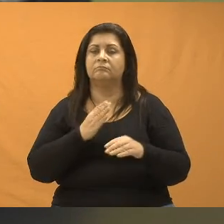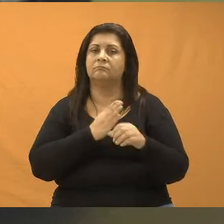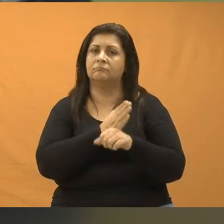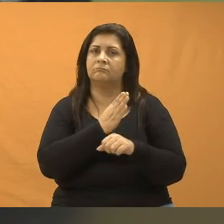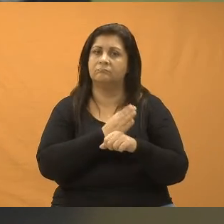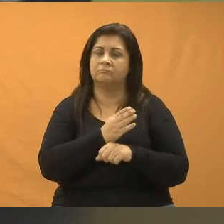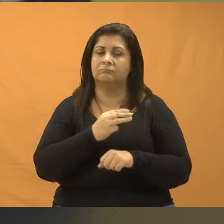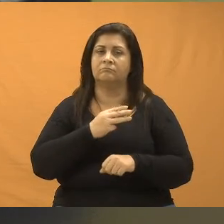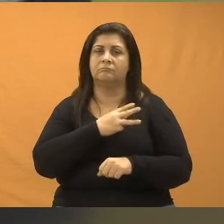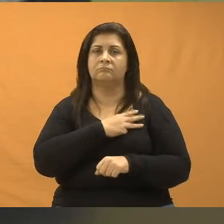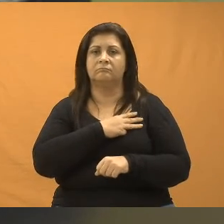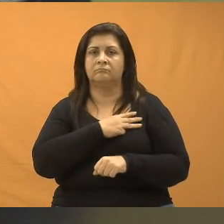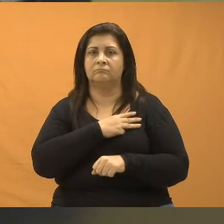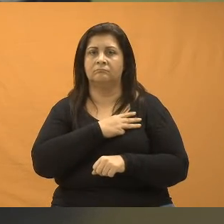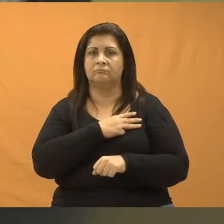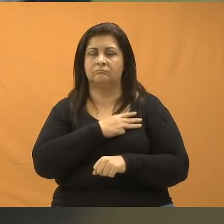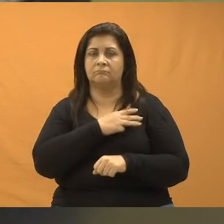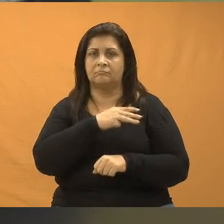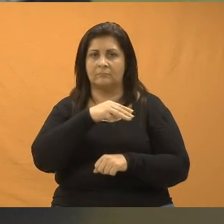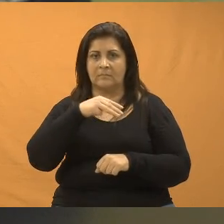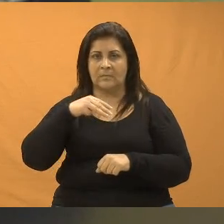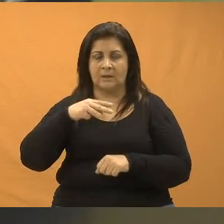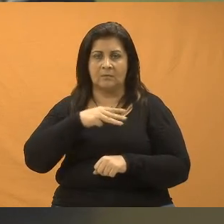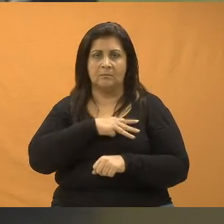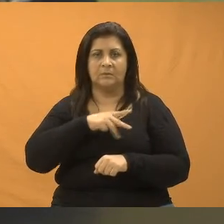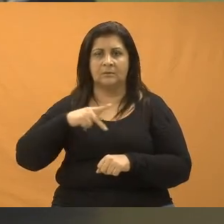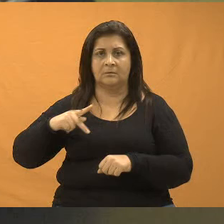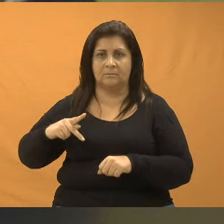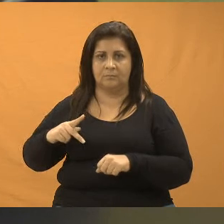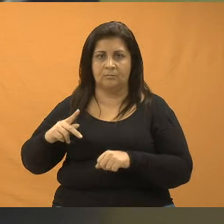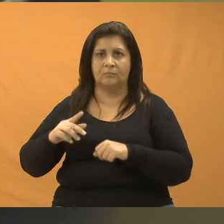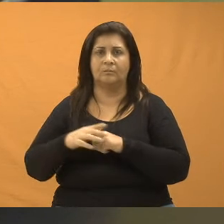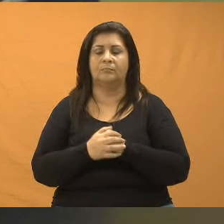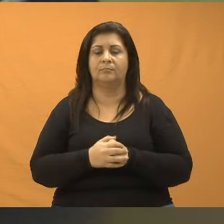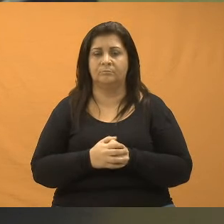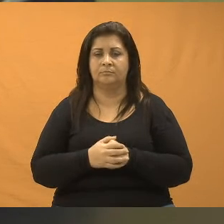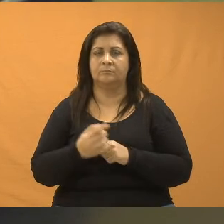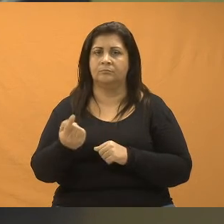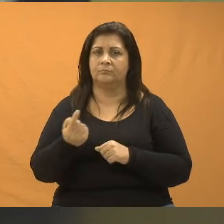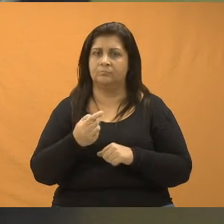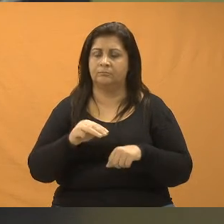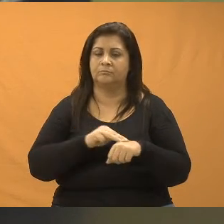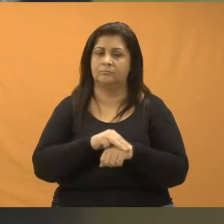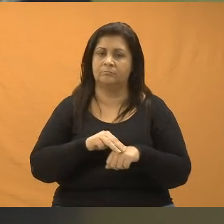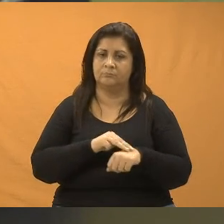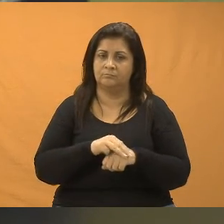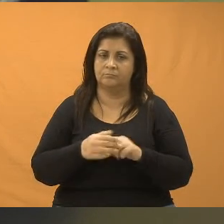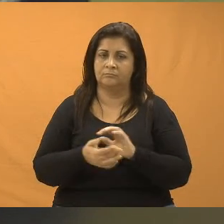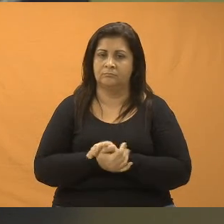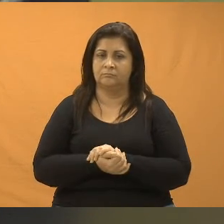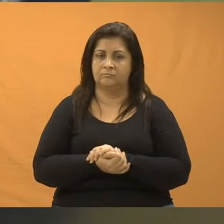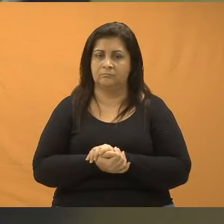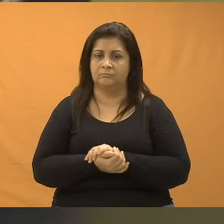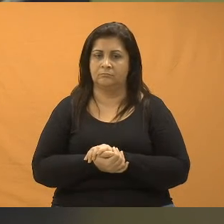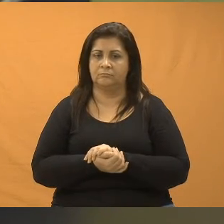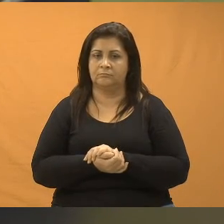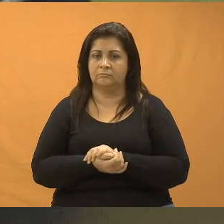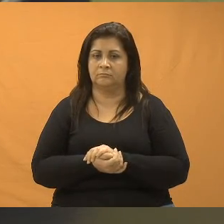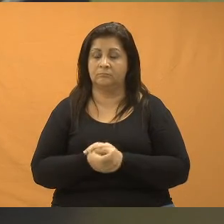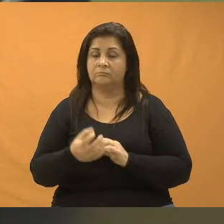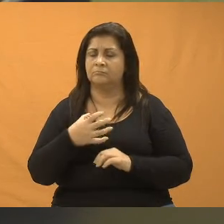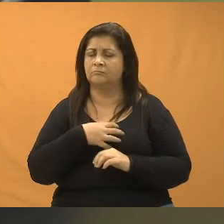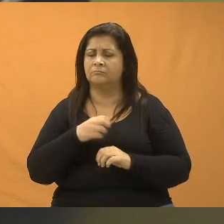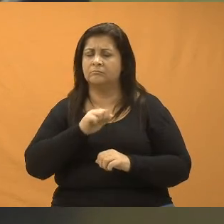do Ministério Público, né? De trazer também o Ministério Público para discussão, para ver, né, para que seja feita da forma